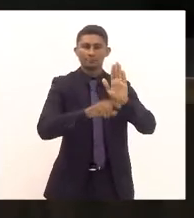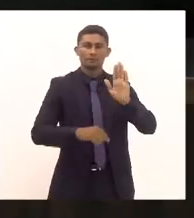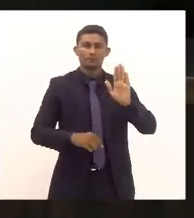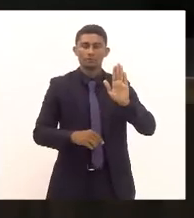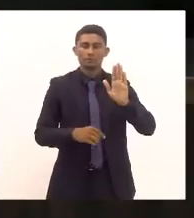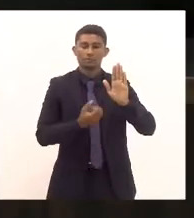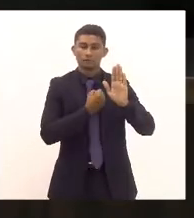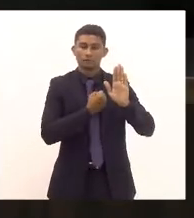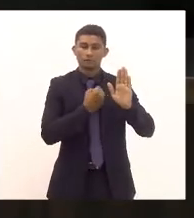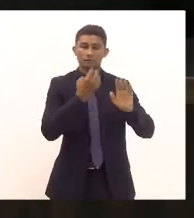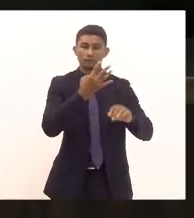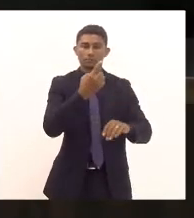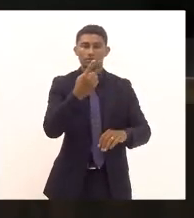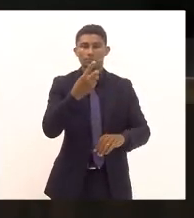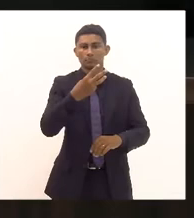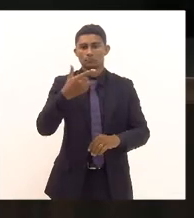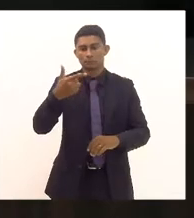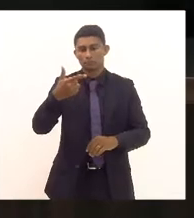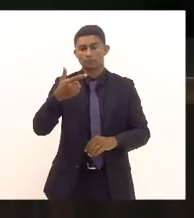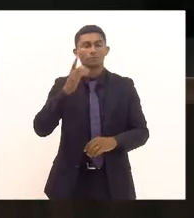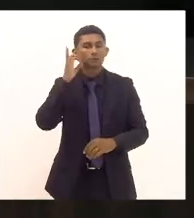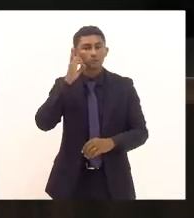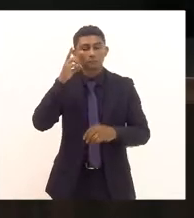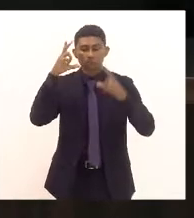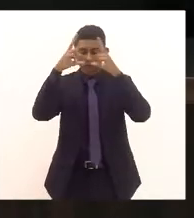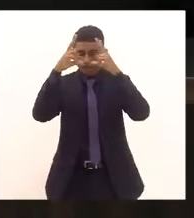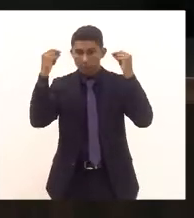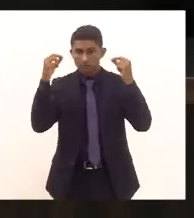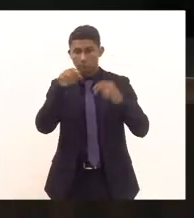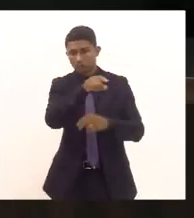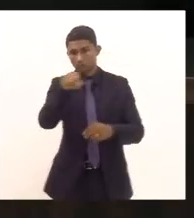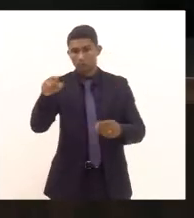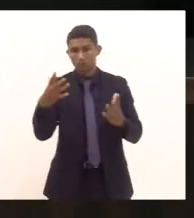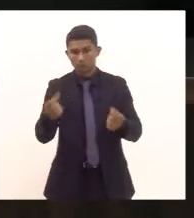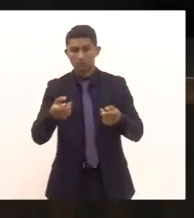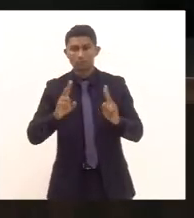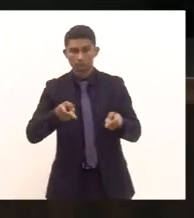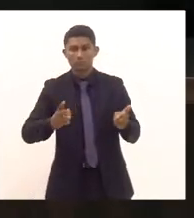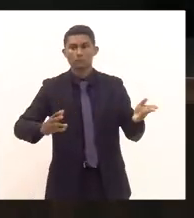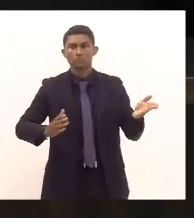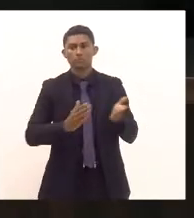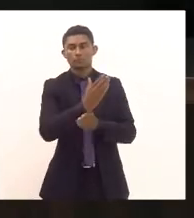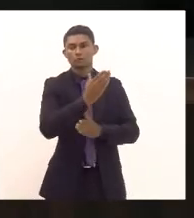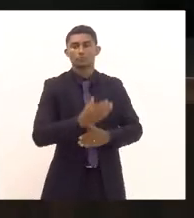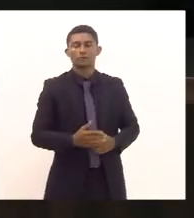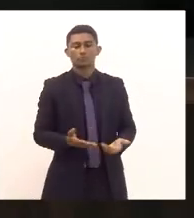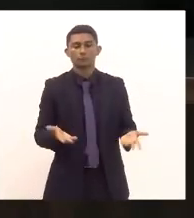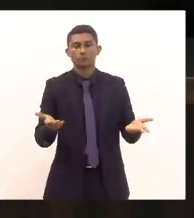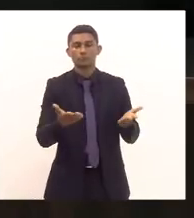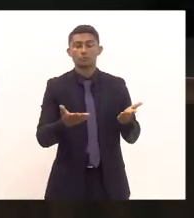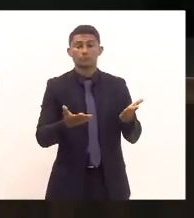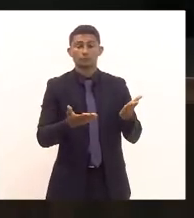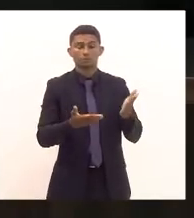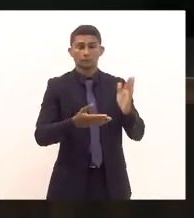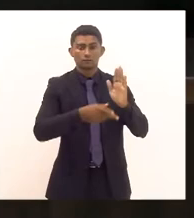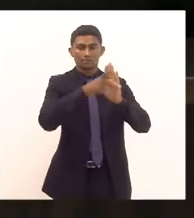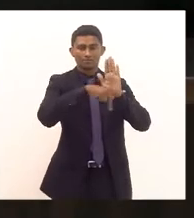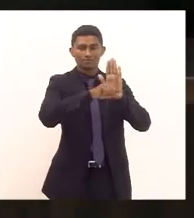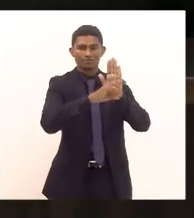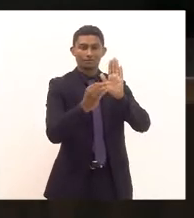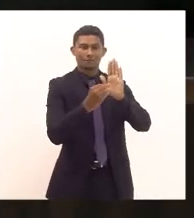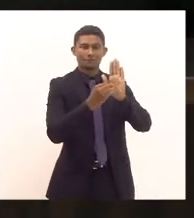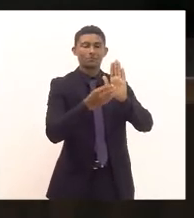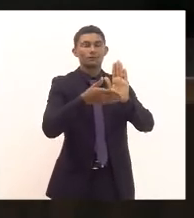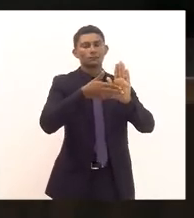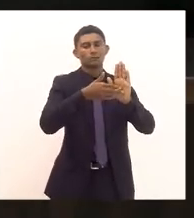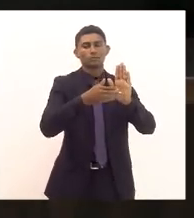o número 41 32 deputada enfermeira Rejane Santos que aprovam permaneço Cristão aprovado é que a inclusão na ordem do dia do